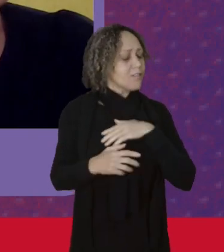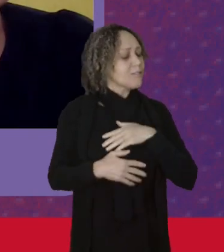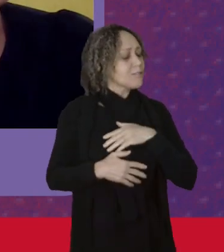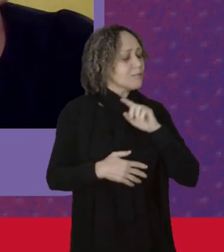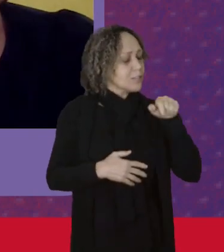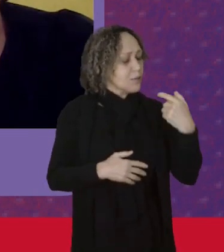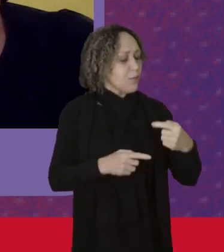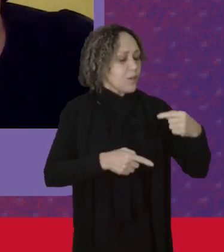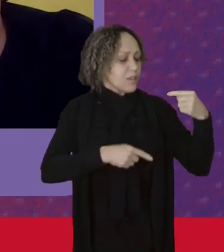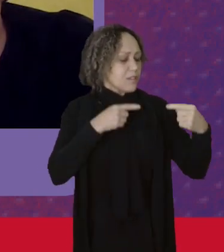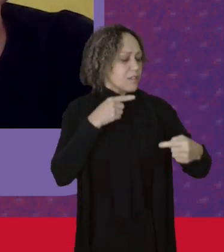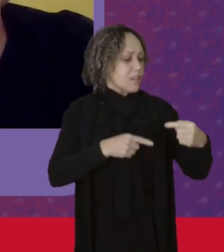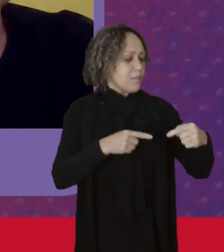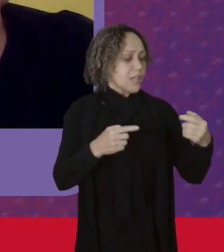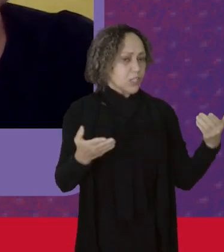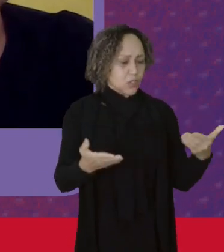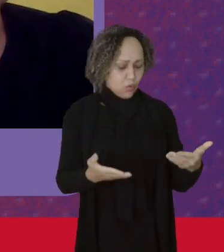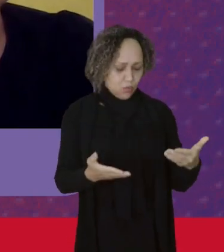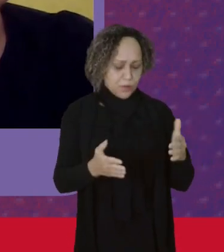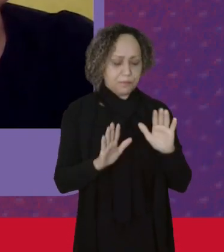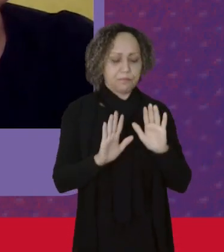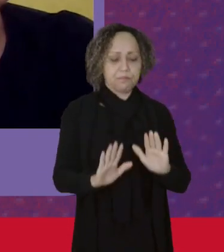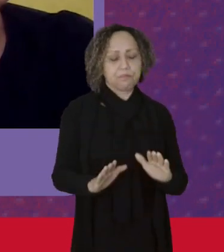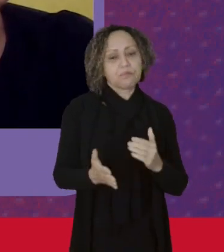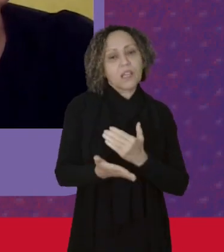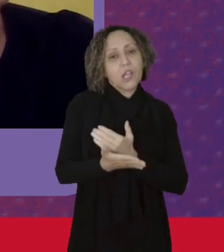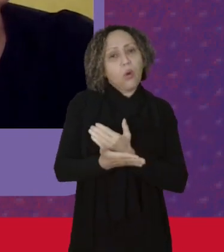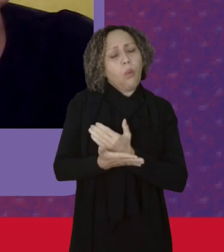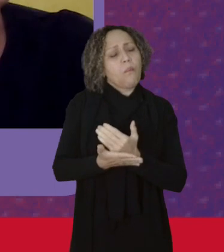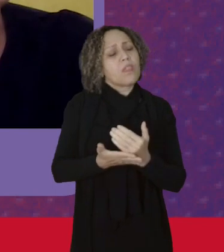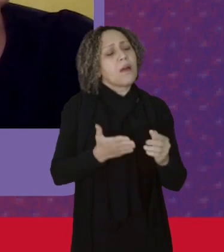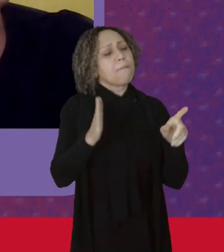hoje. Queria começar perguntando,